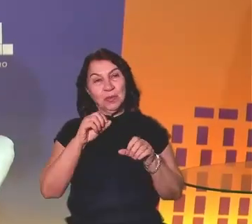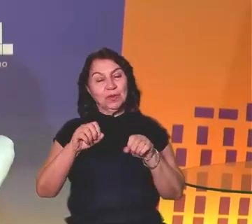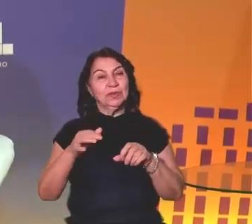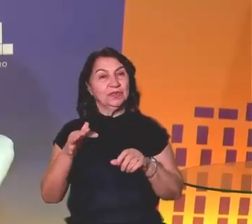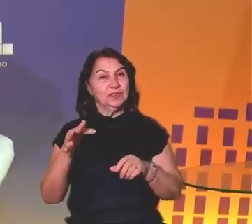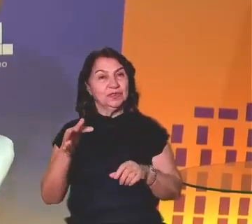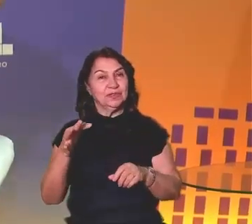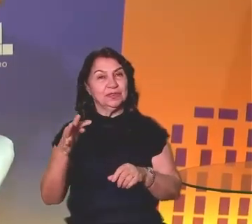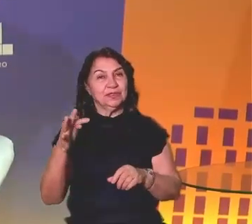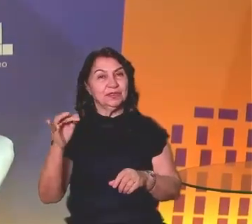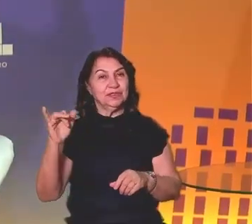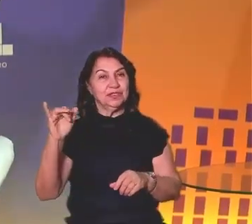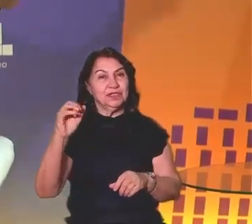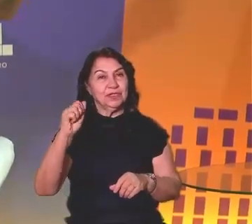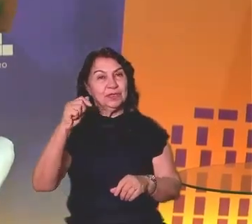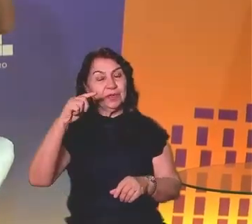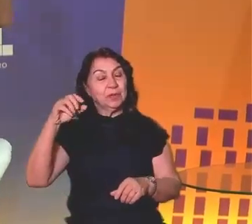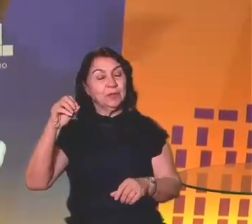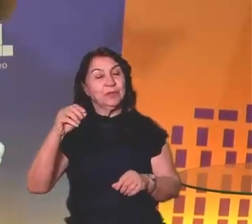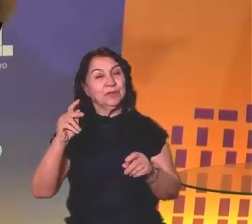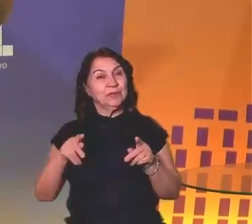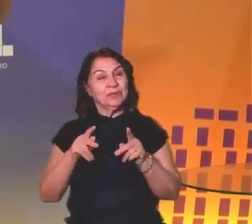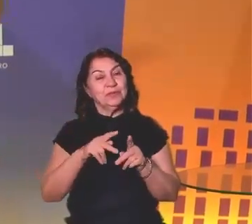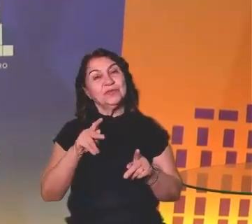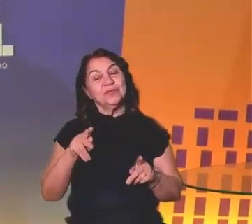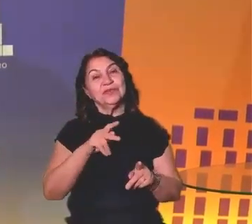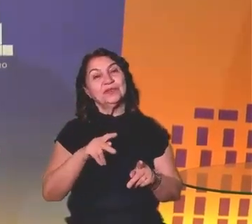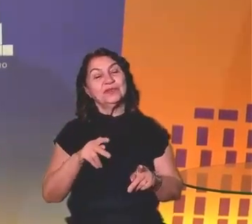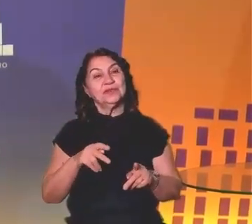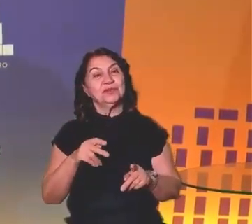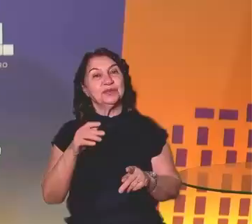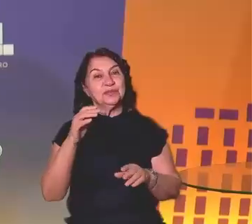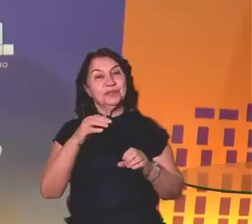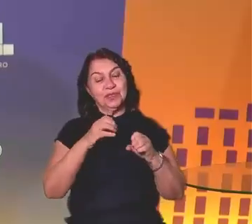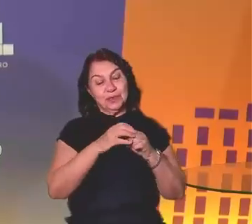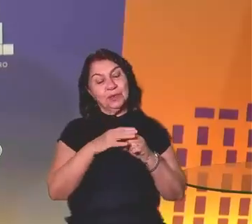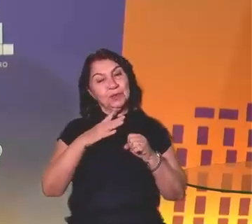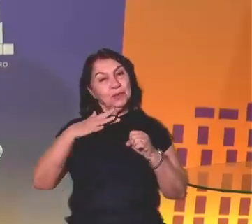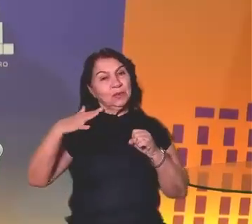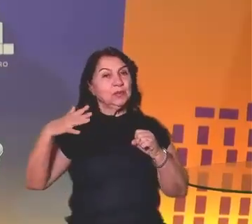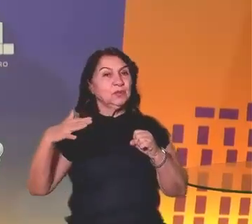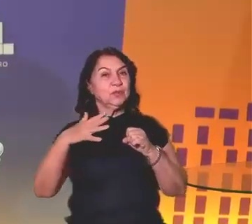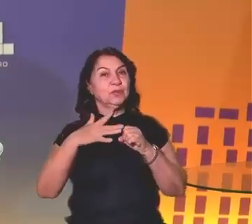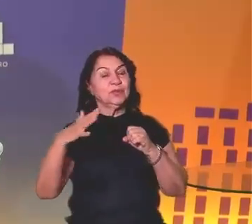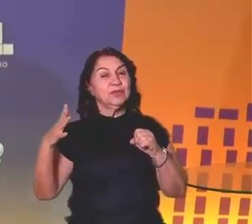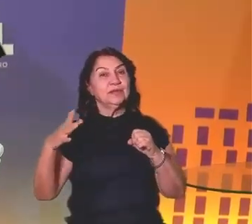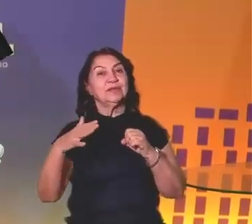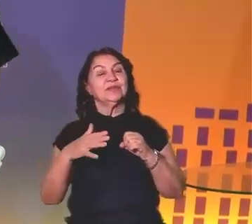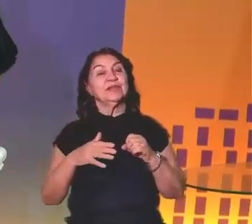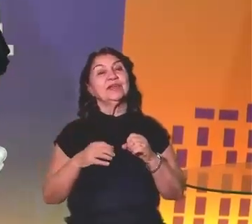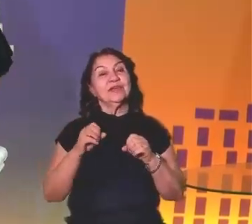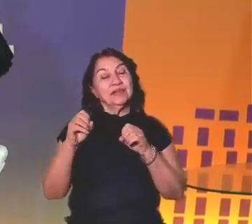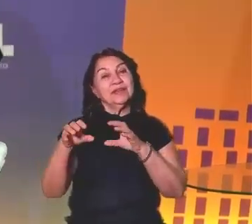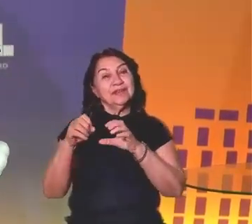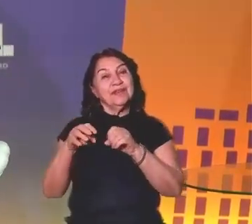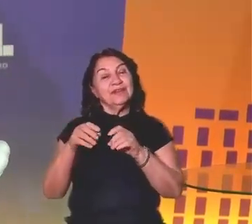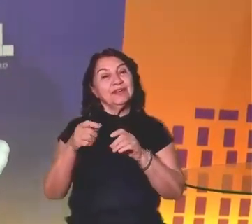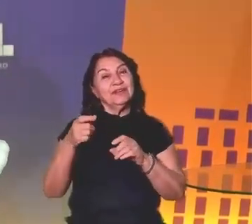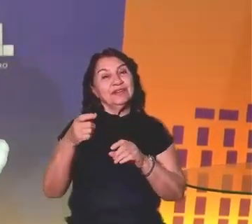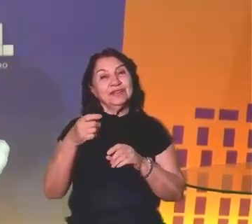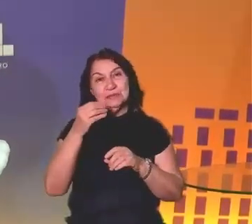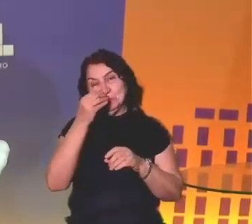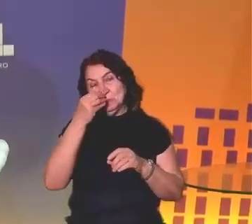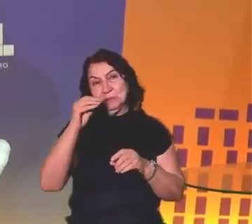Rocha. Ele foi professor lá em Ouro Preto, ele saiu de ser professor para ser um educador. Já deu aula até no lixão e tudo mais. E ele